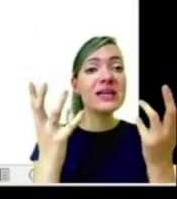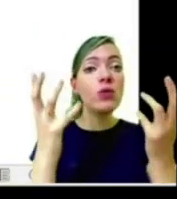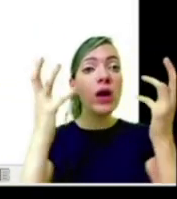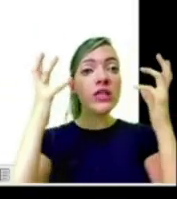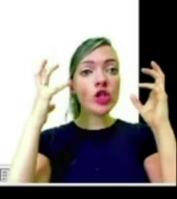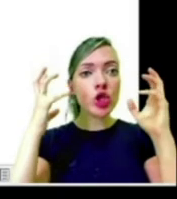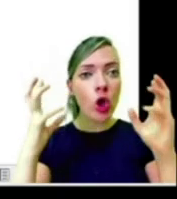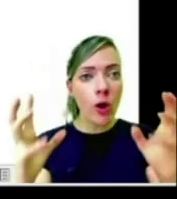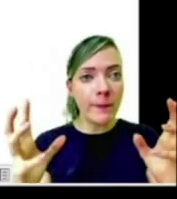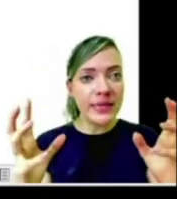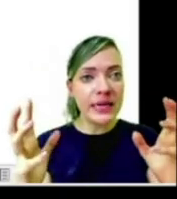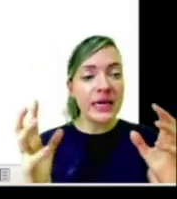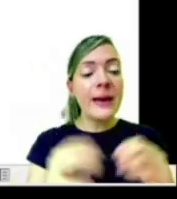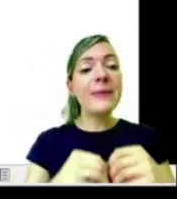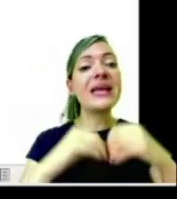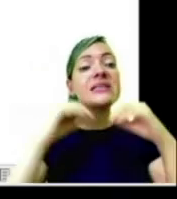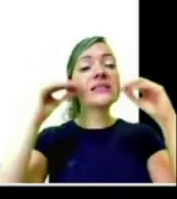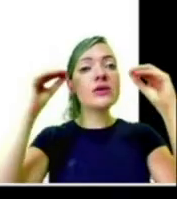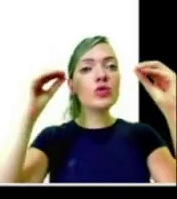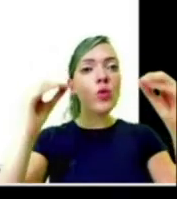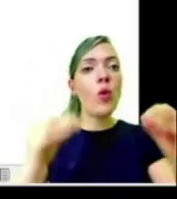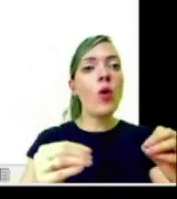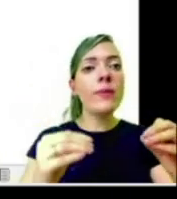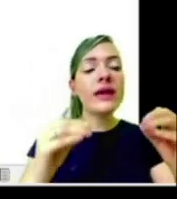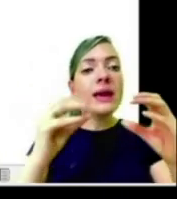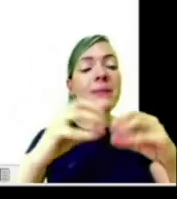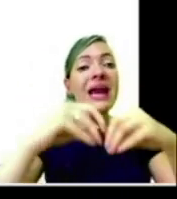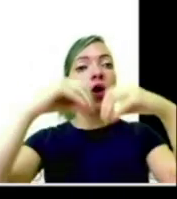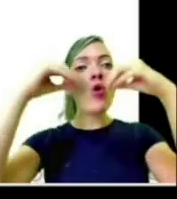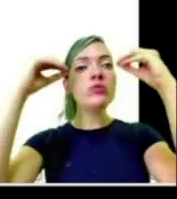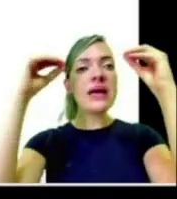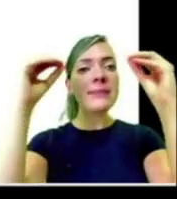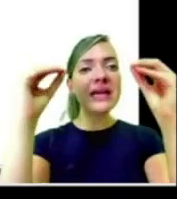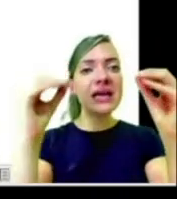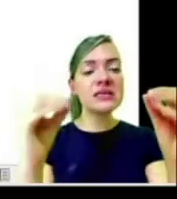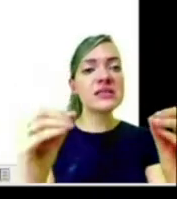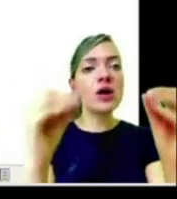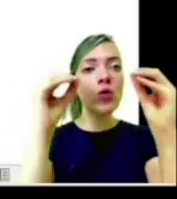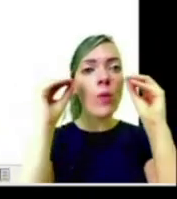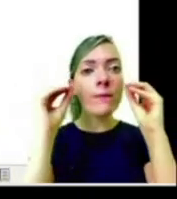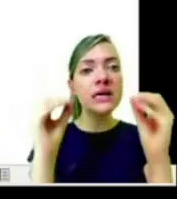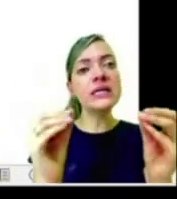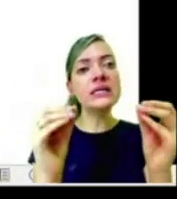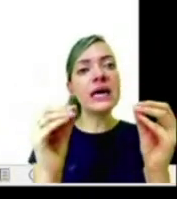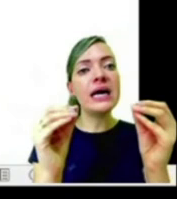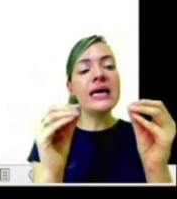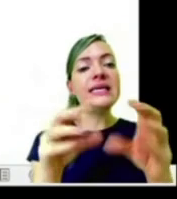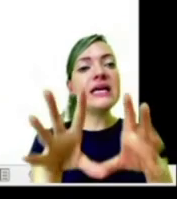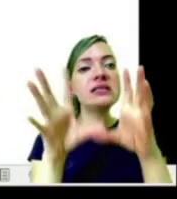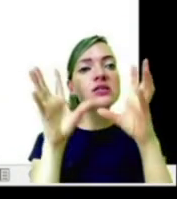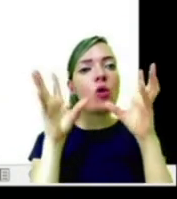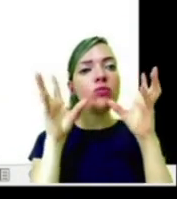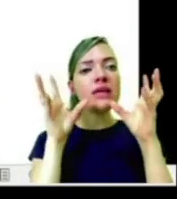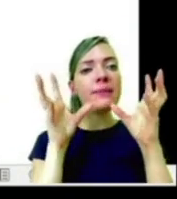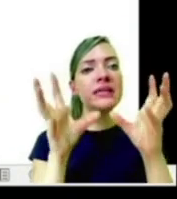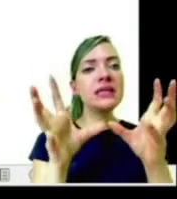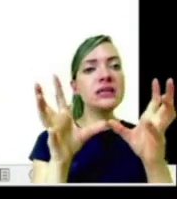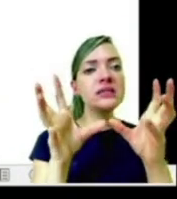pela ação antrópica, pela ação do homem, pela contaminação humana. E